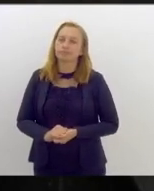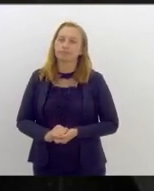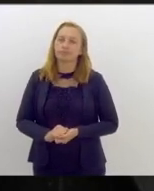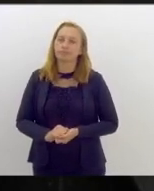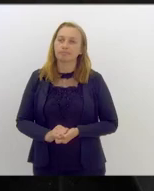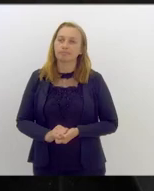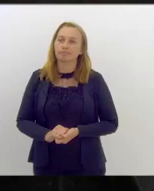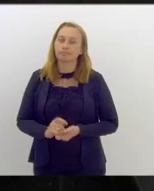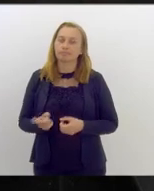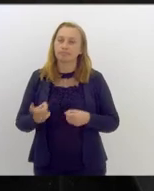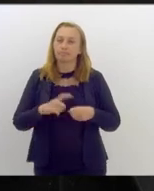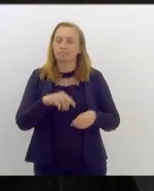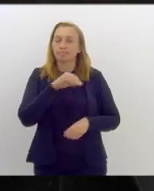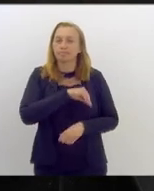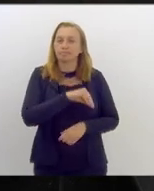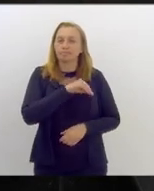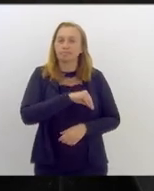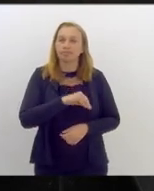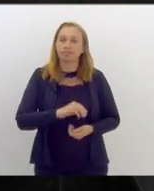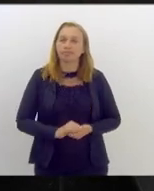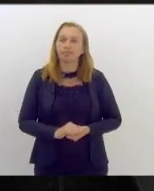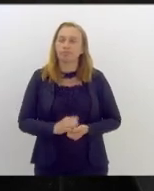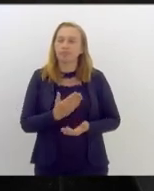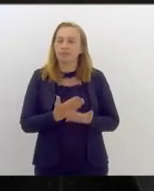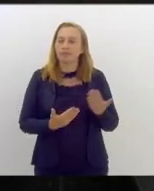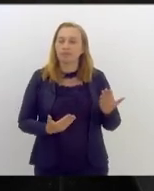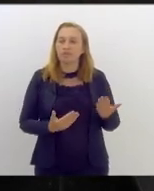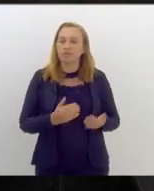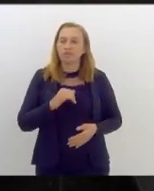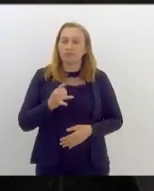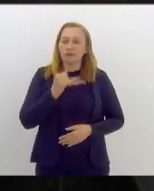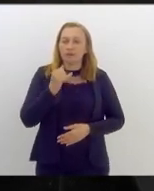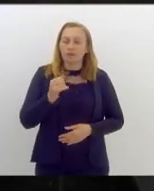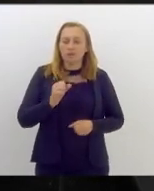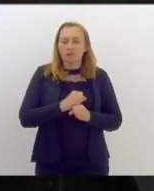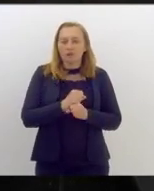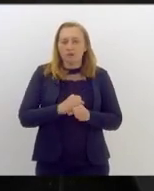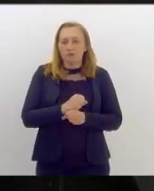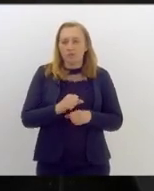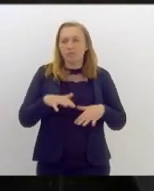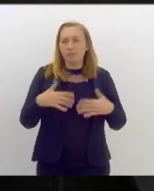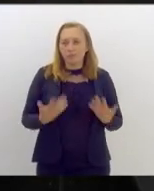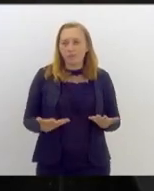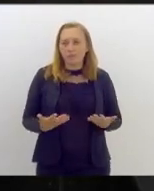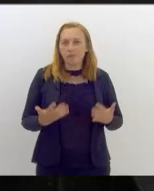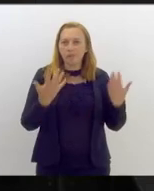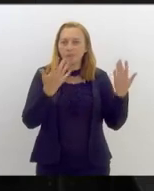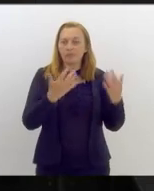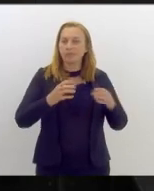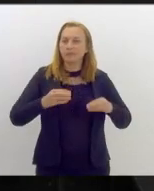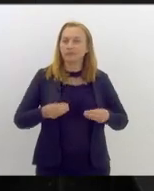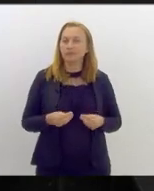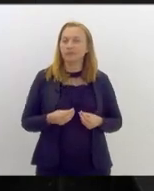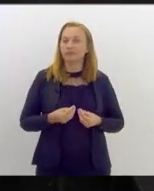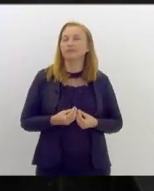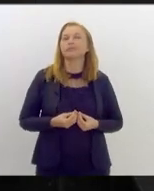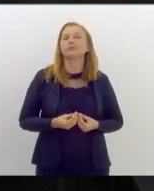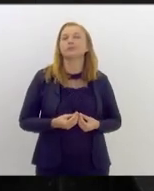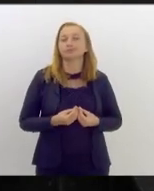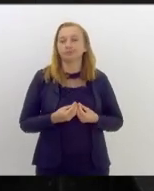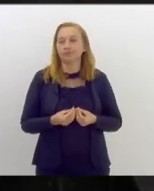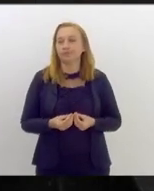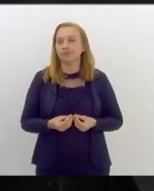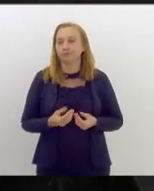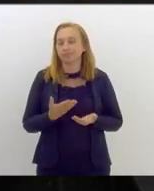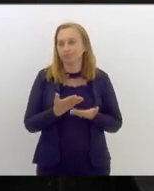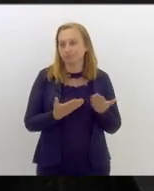a recomposição salarial da perda da infração do ano então ele tá dando a perda de inflação do ano